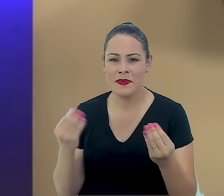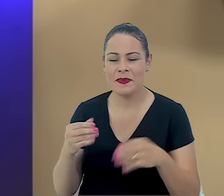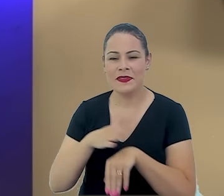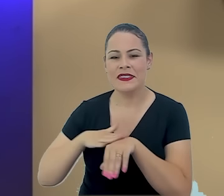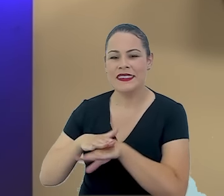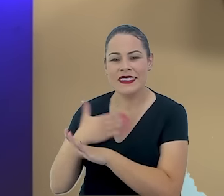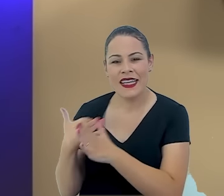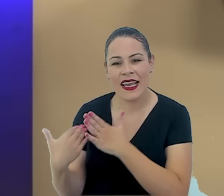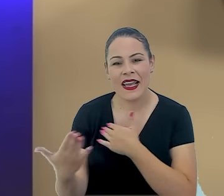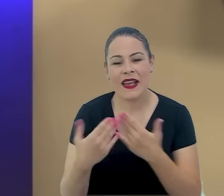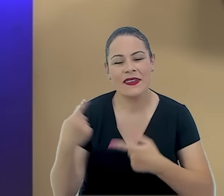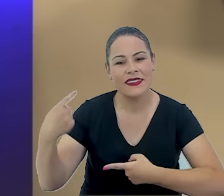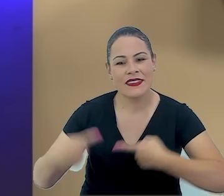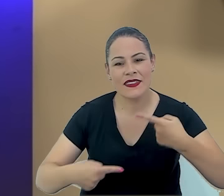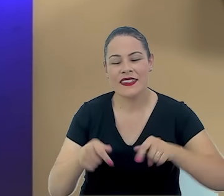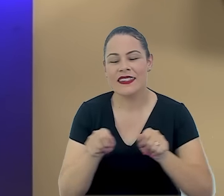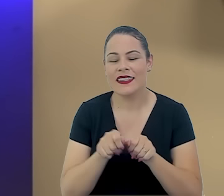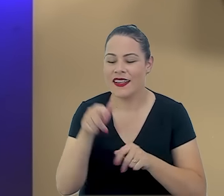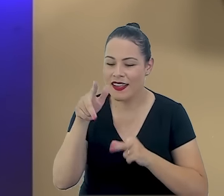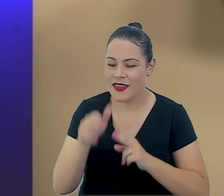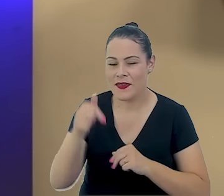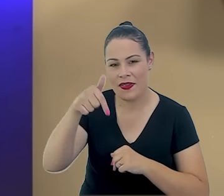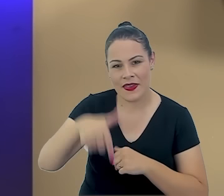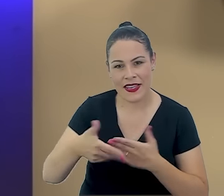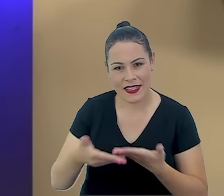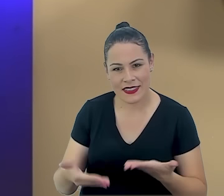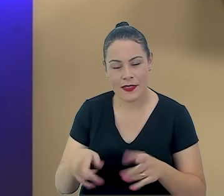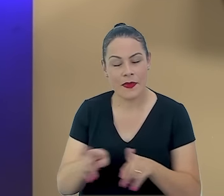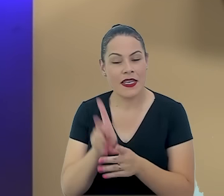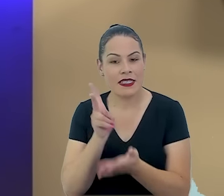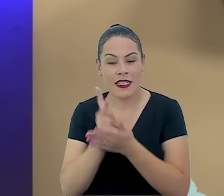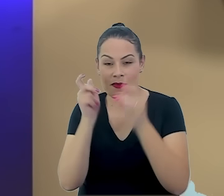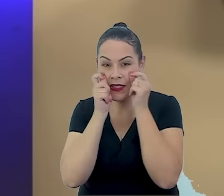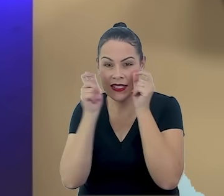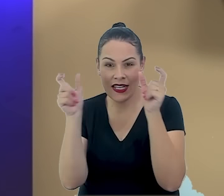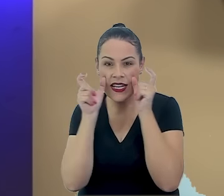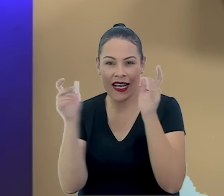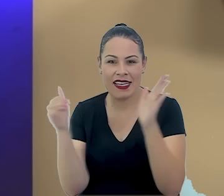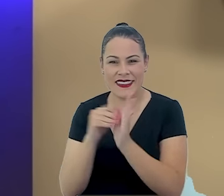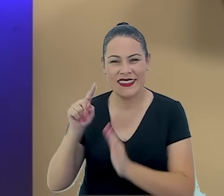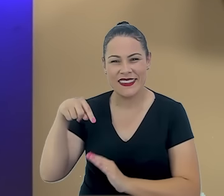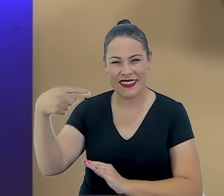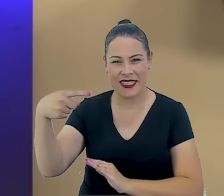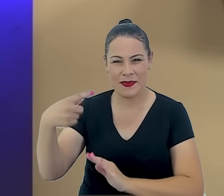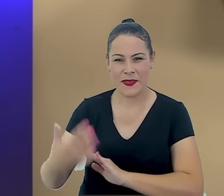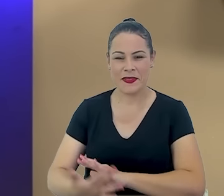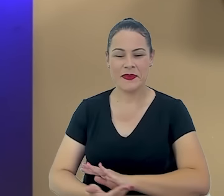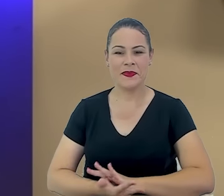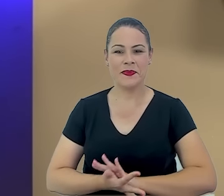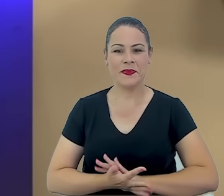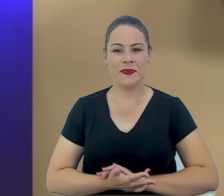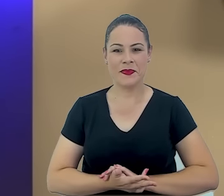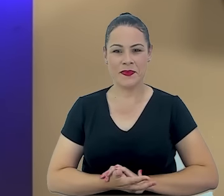muitos painéis, como este, e fique ligado e até a próxima.